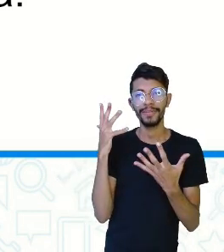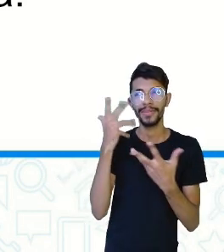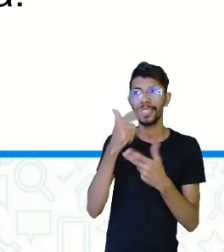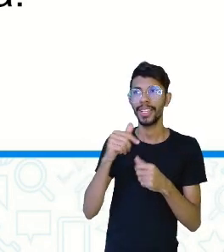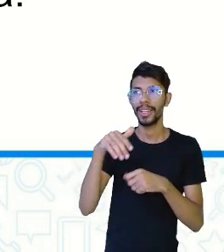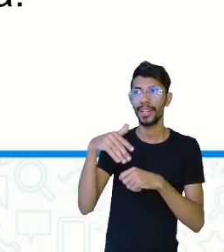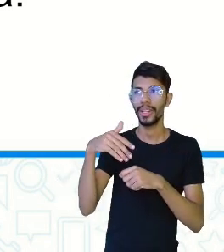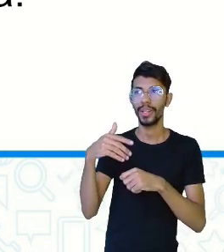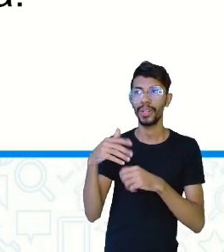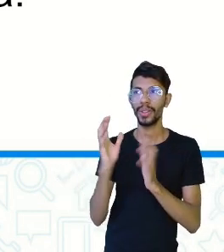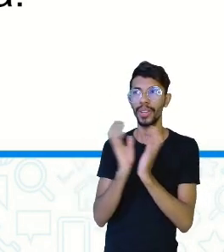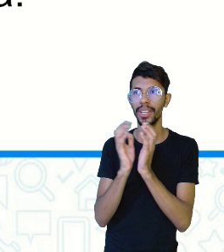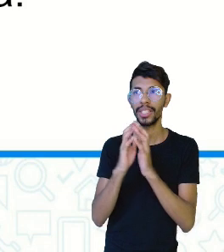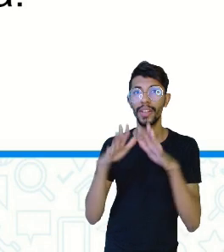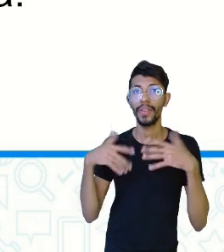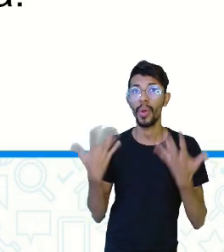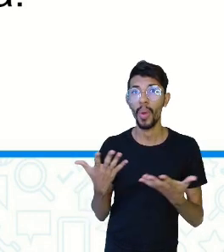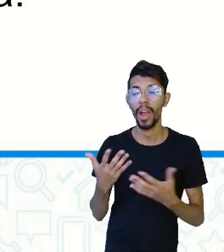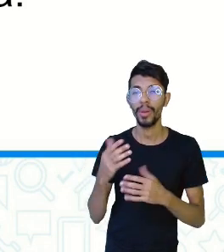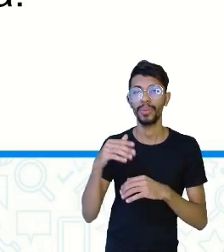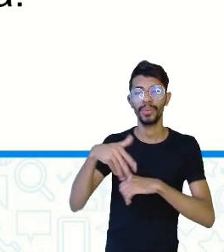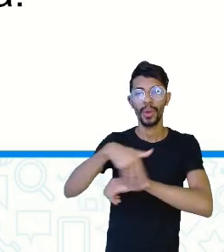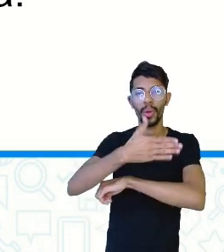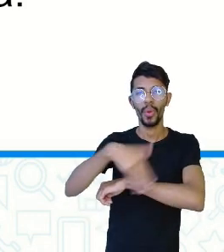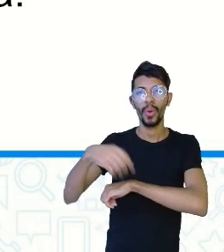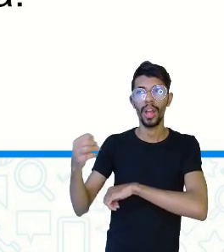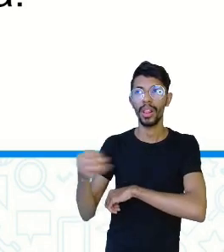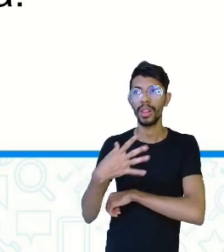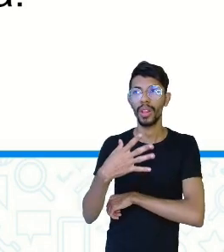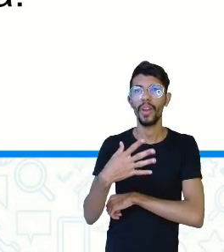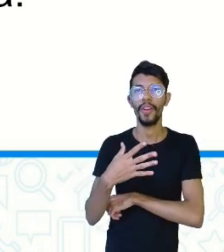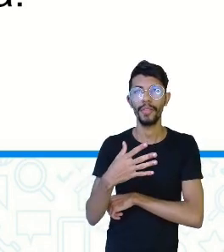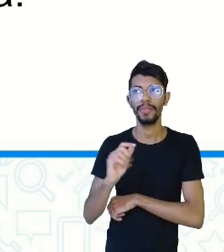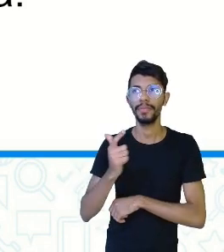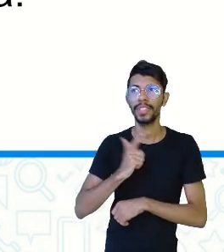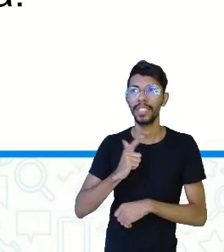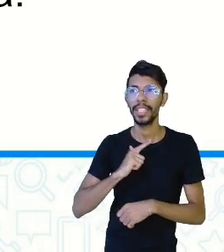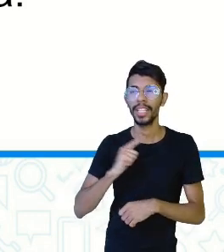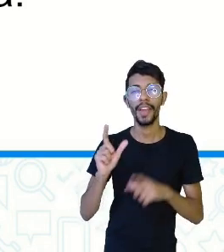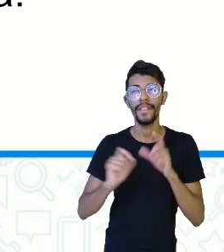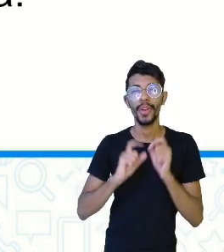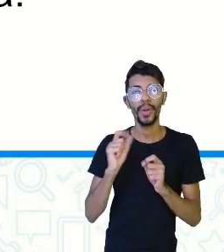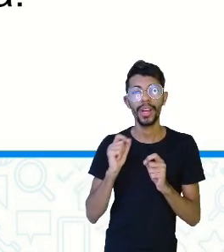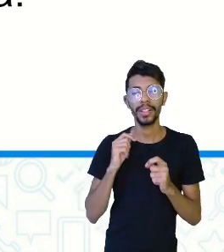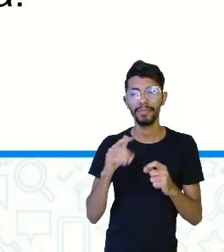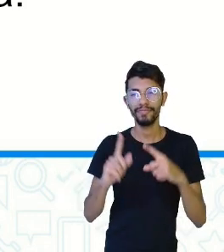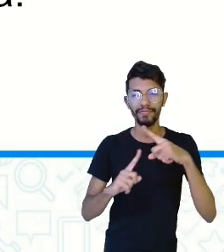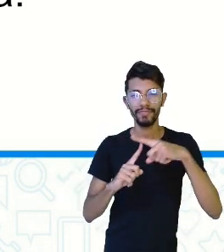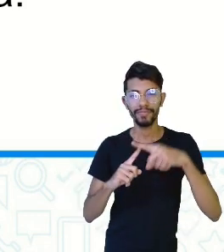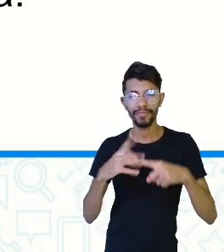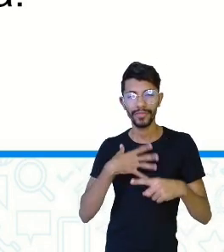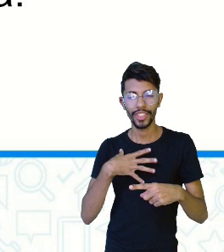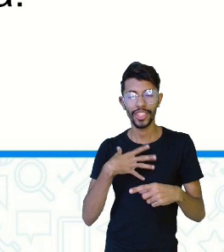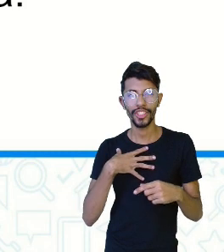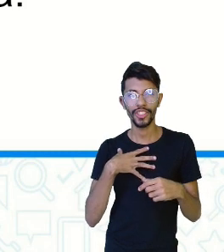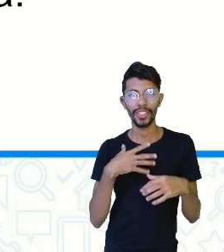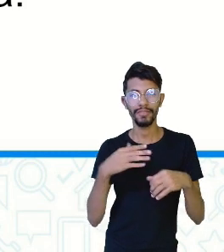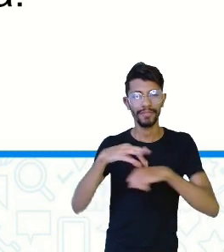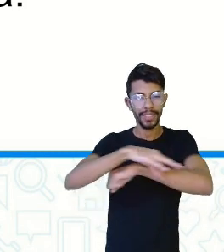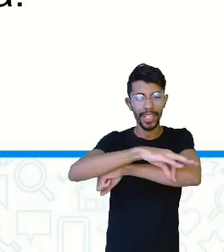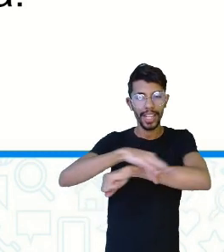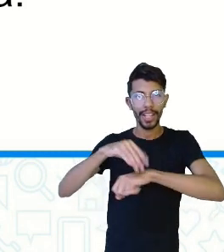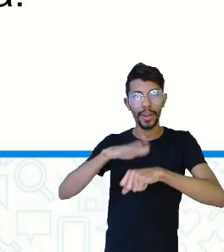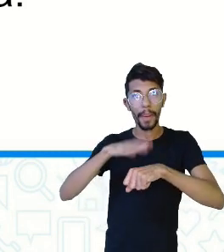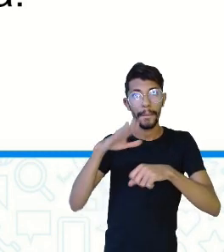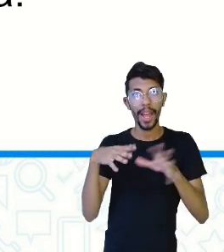a chamada Rua Nova. É a rua que recebeu um estilo arquitetônico mais arrojado e que